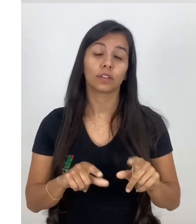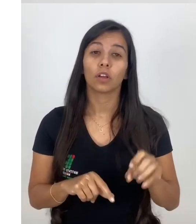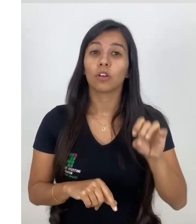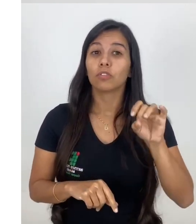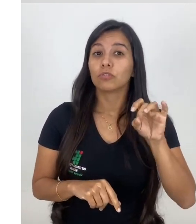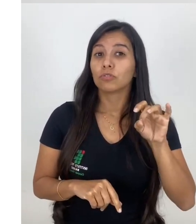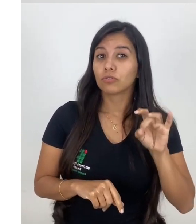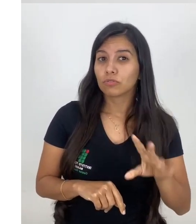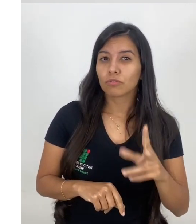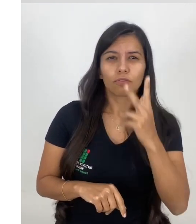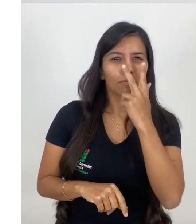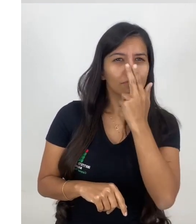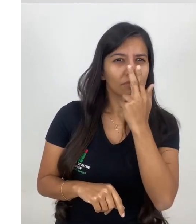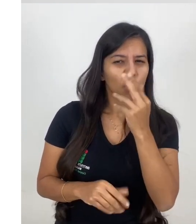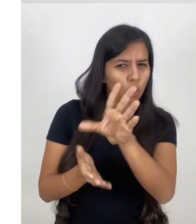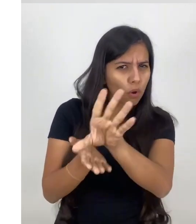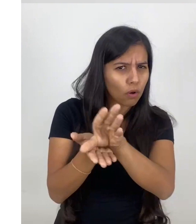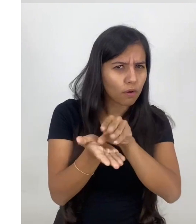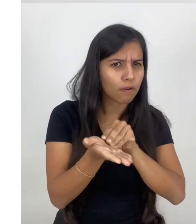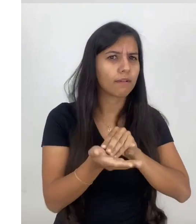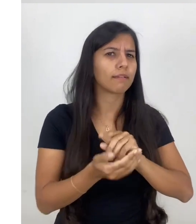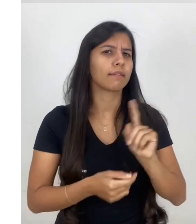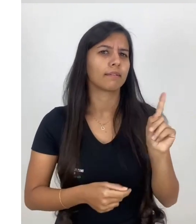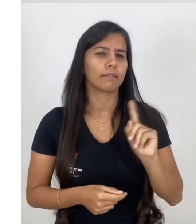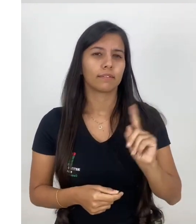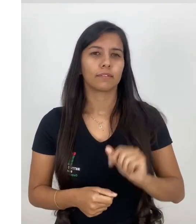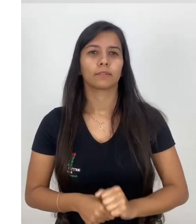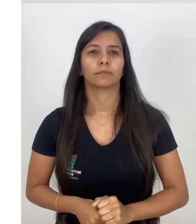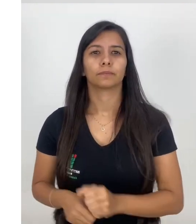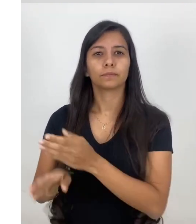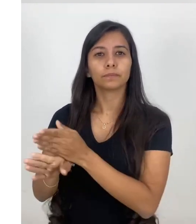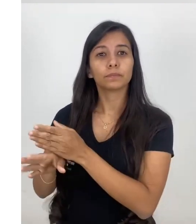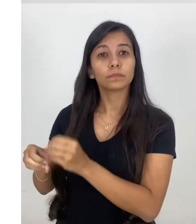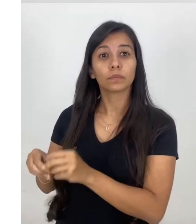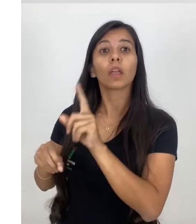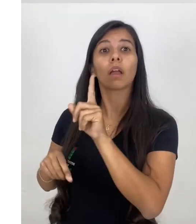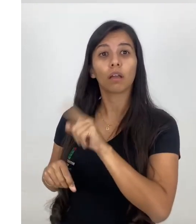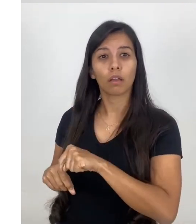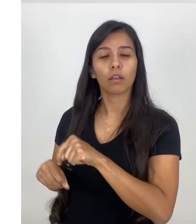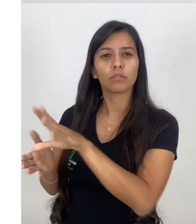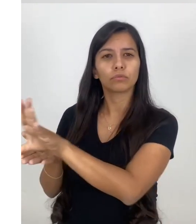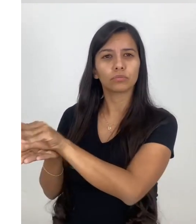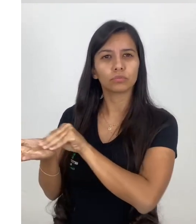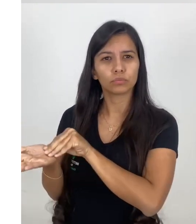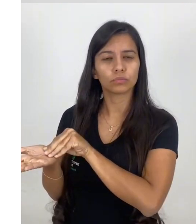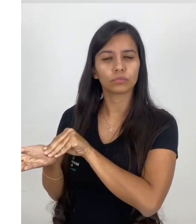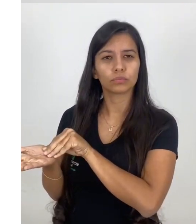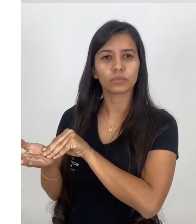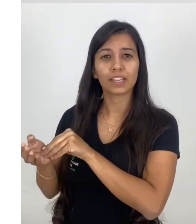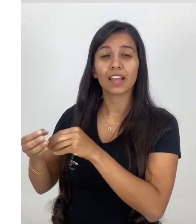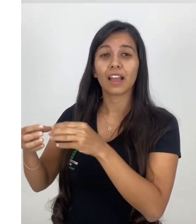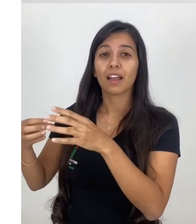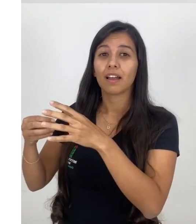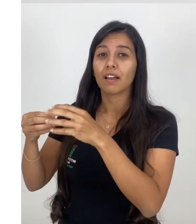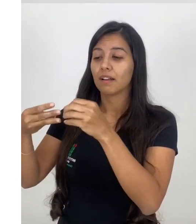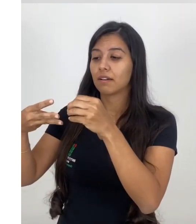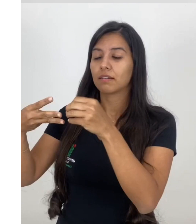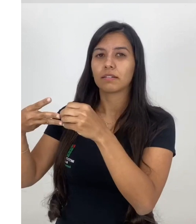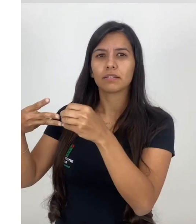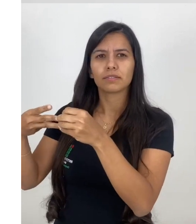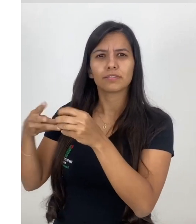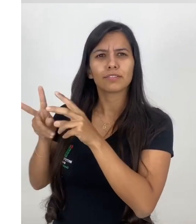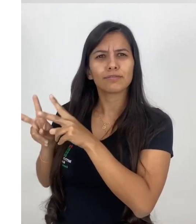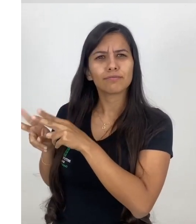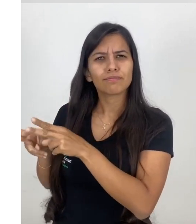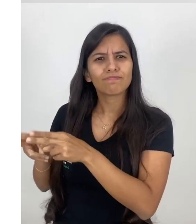traços que lembram, né? Não são cópias. Na mitose, nós temos cópias, né? Tanto que as células elas são